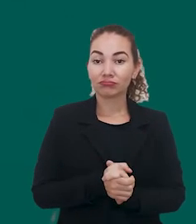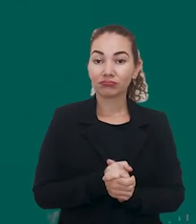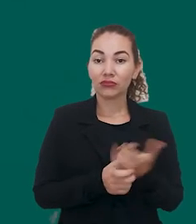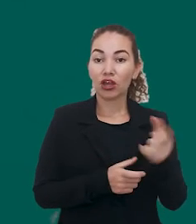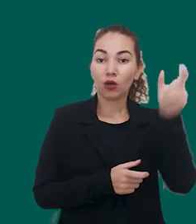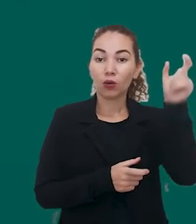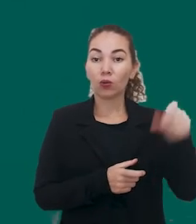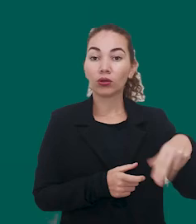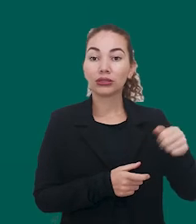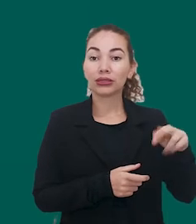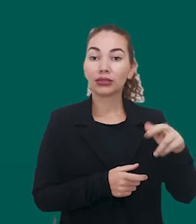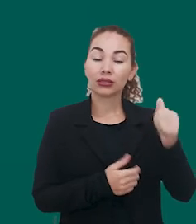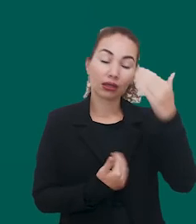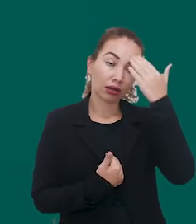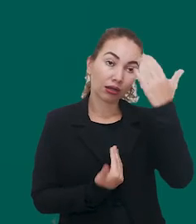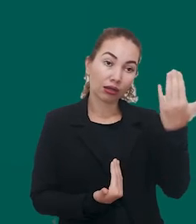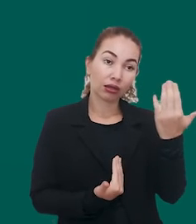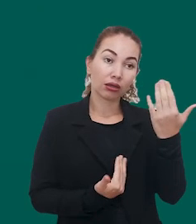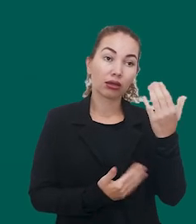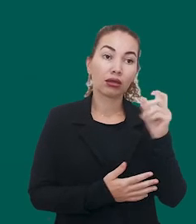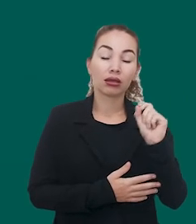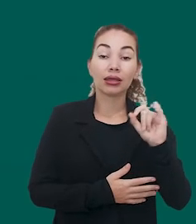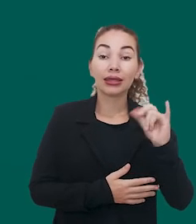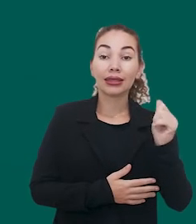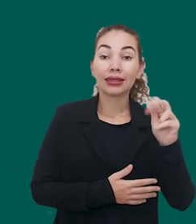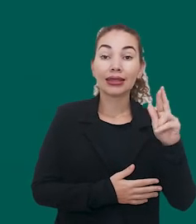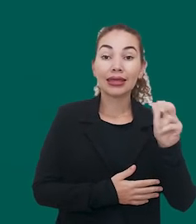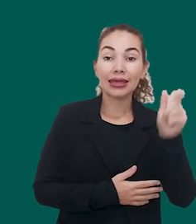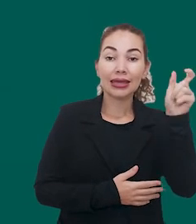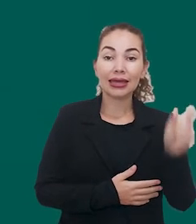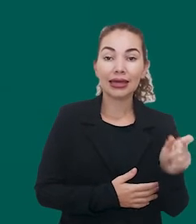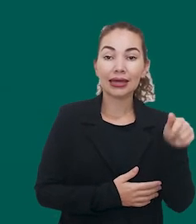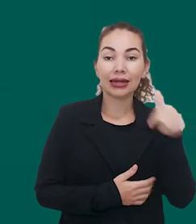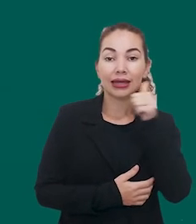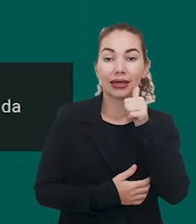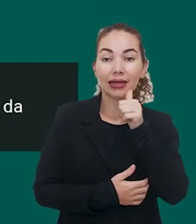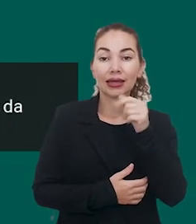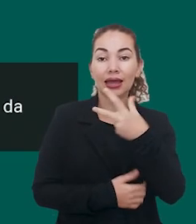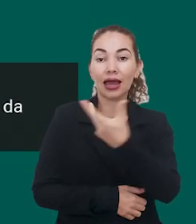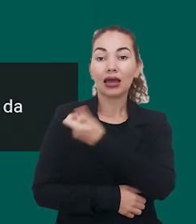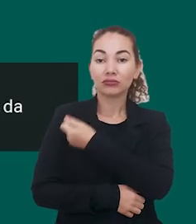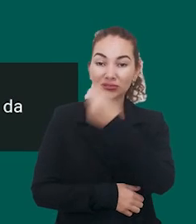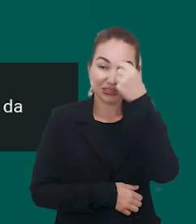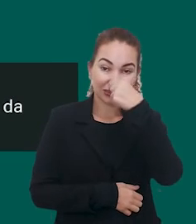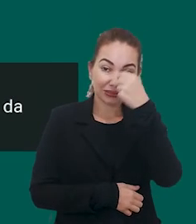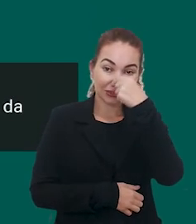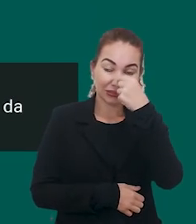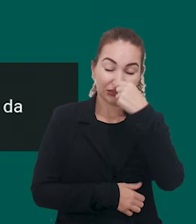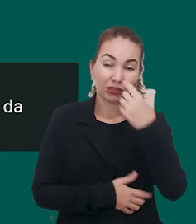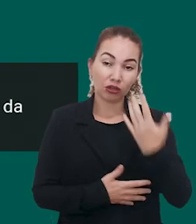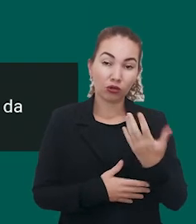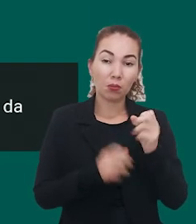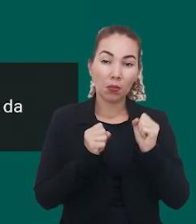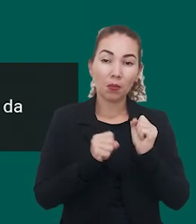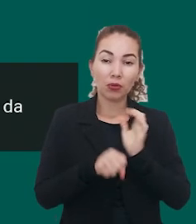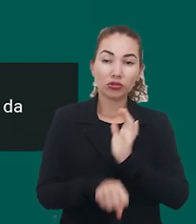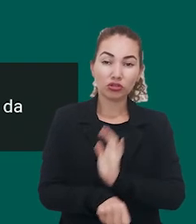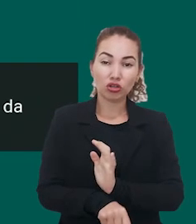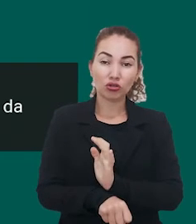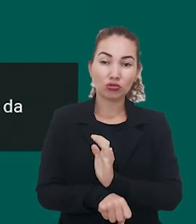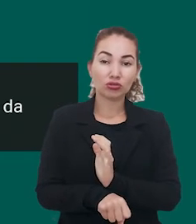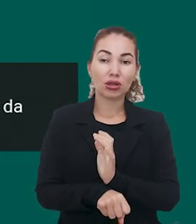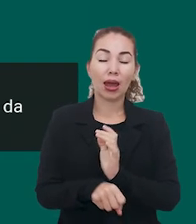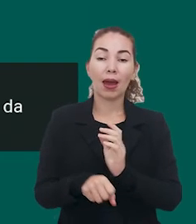Vânia agradecem. Yara Mendel, a vacina contra a gripe, de alguma forma, poderia ajudar para o